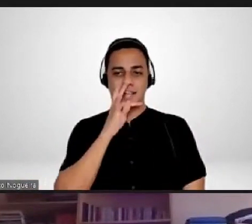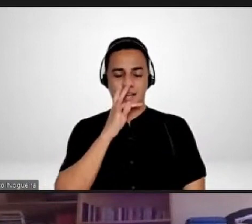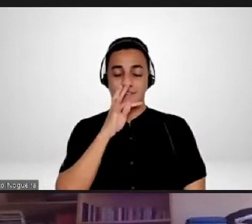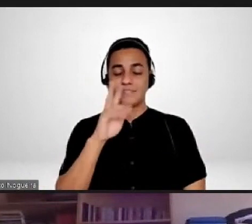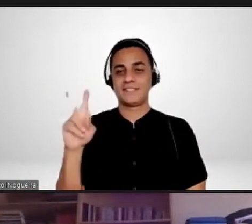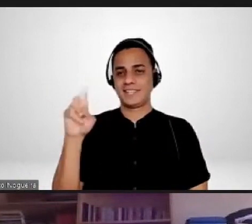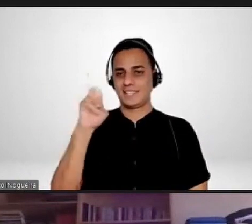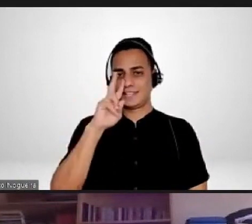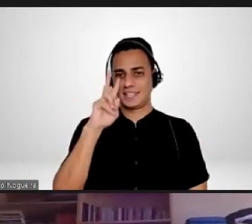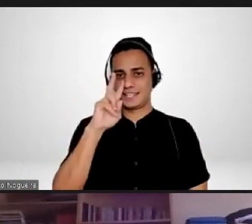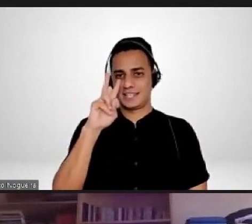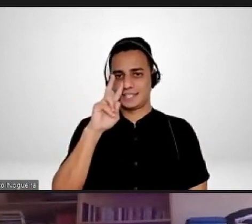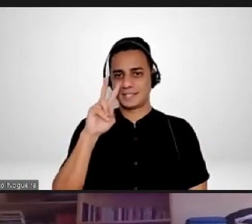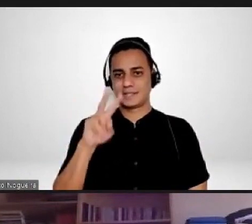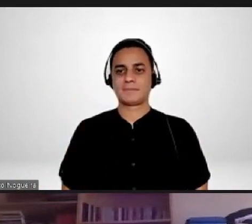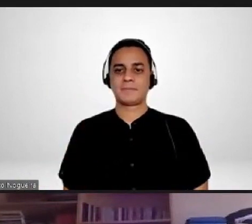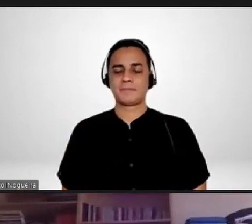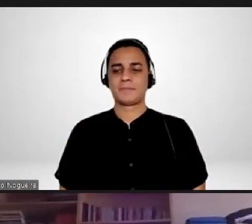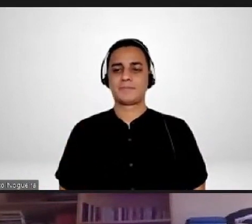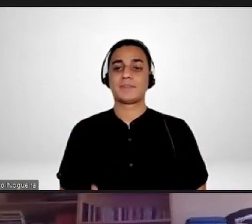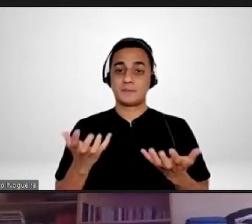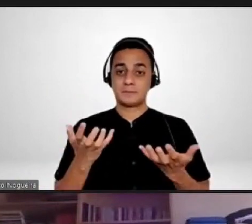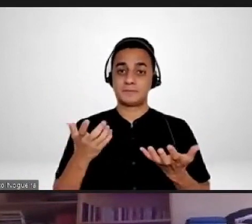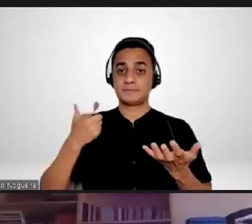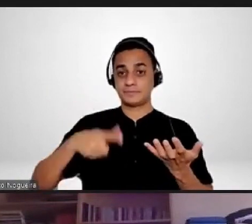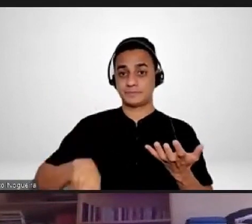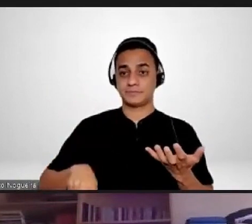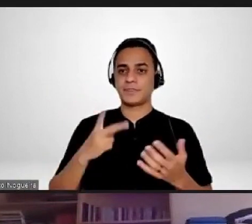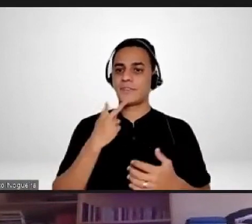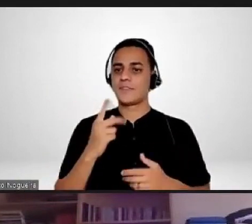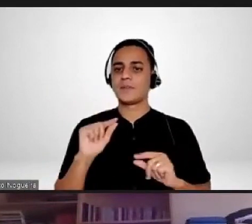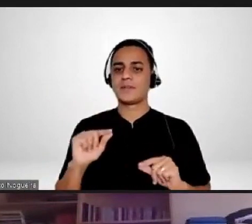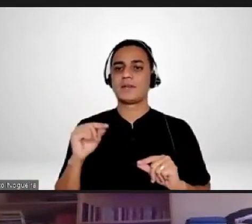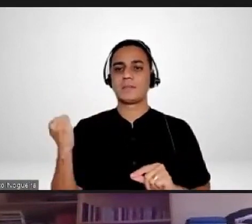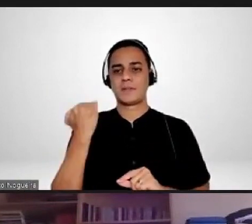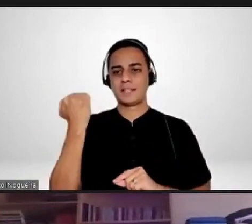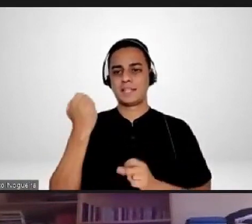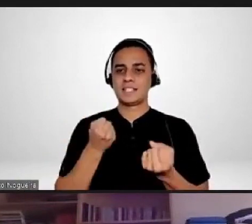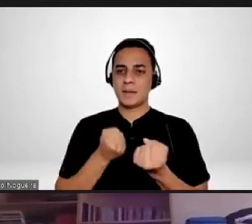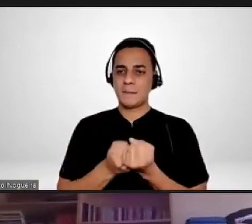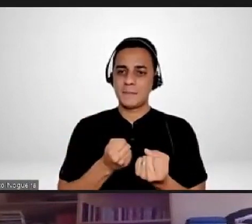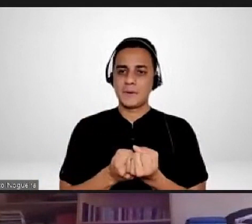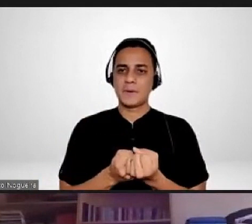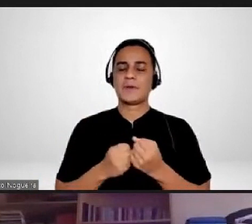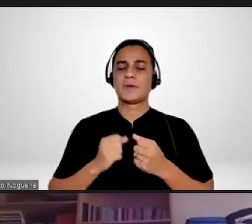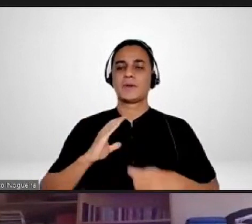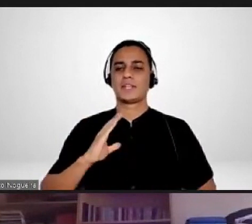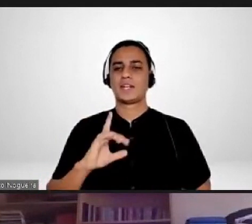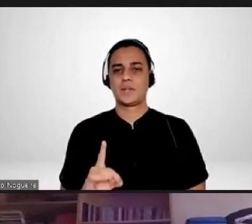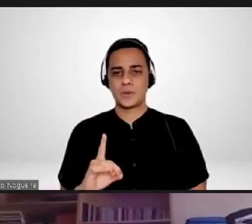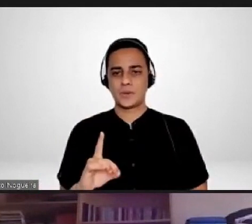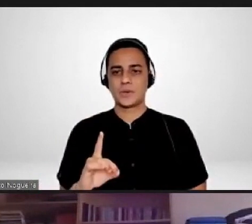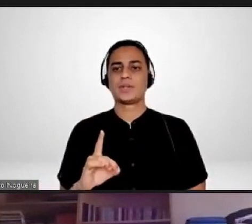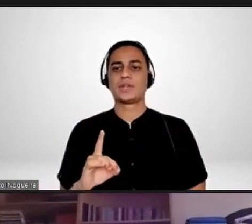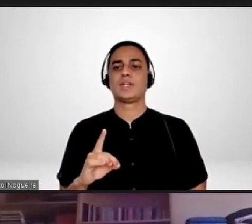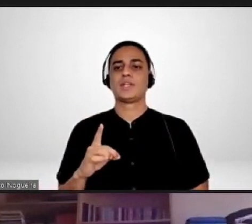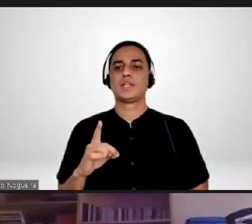Vinícius Nascimento. E eu reitero a importância do apoio da coordenadoria